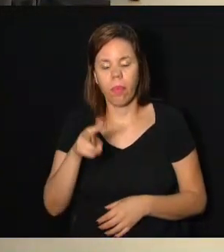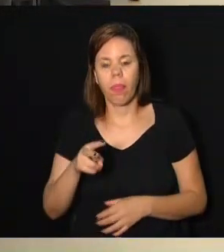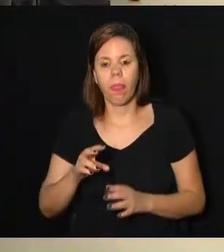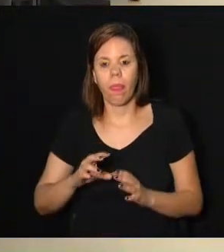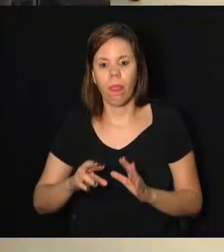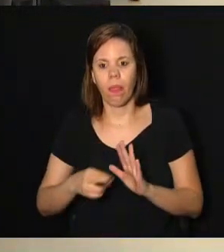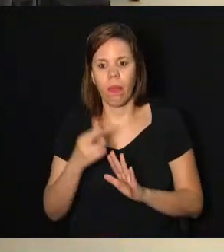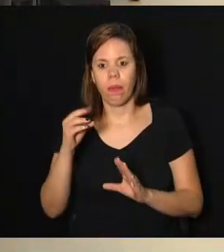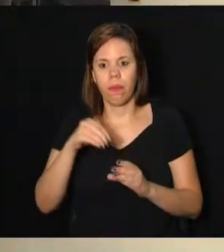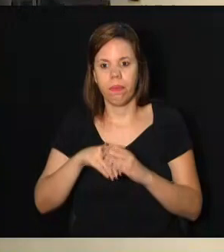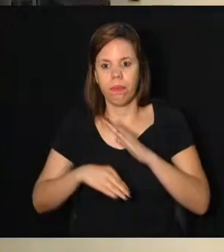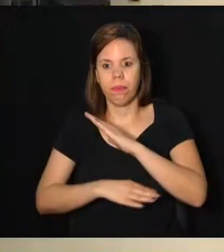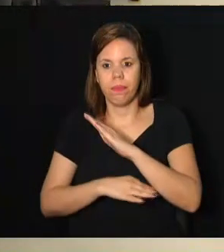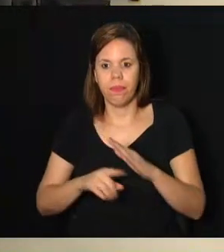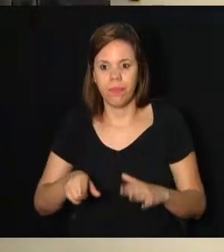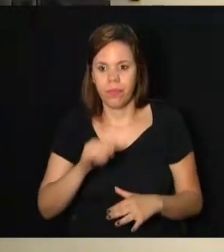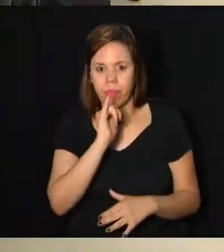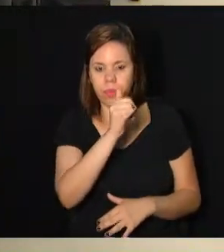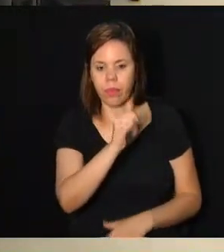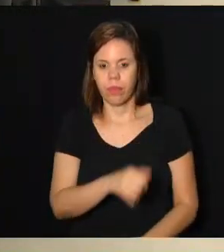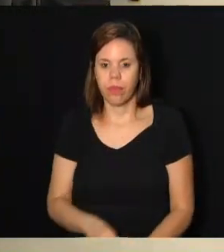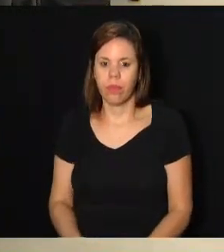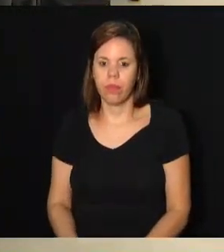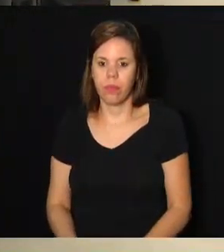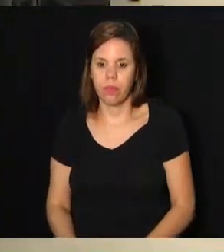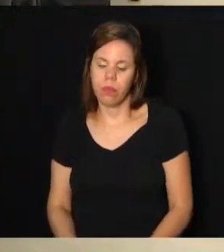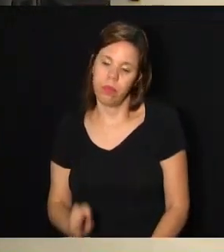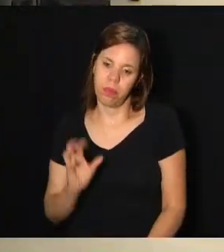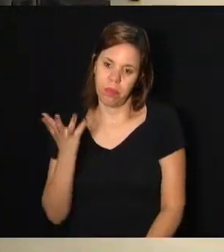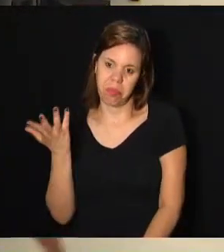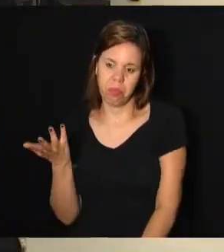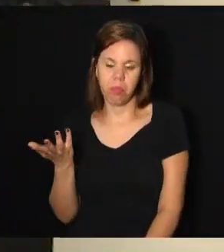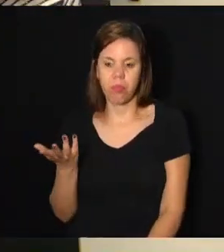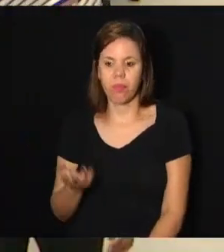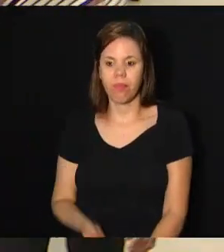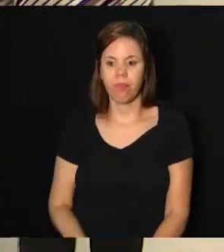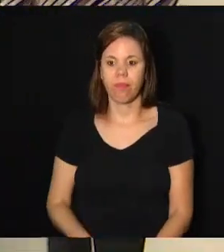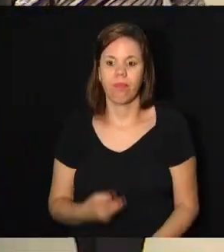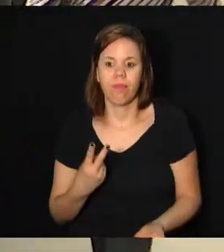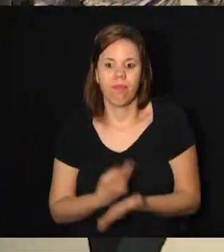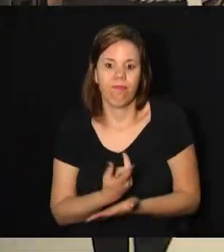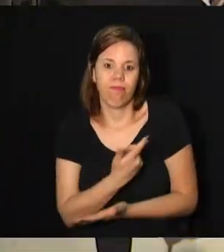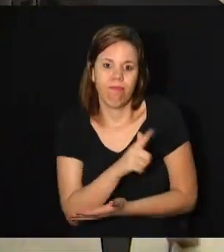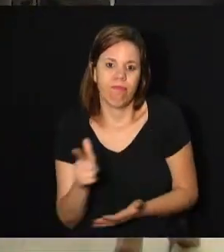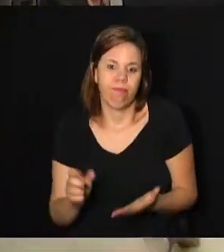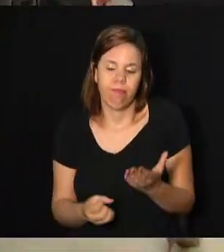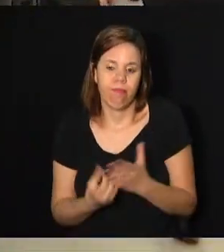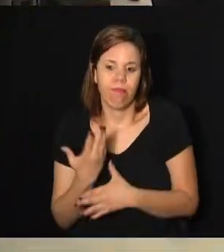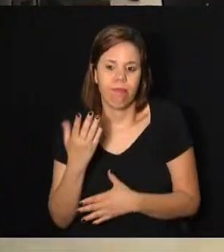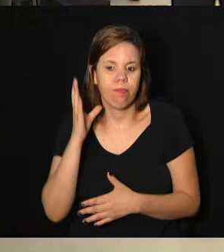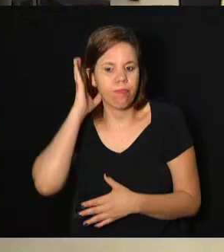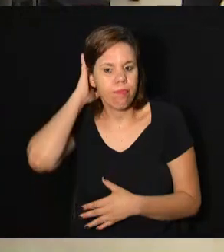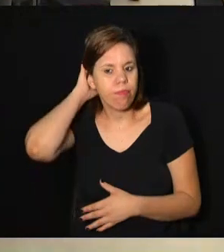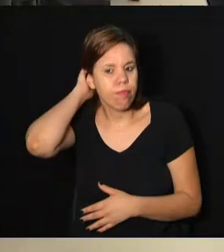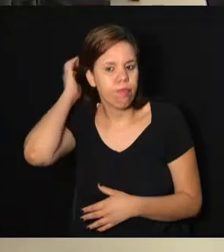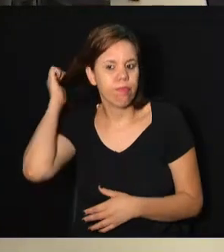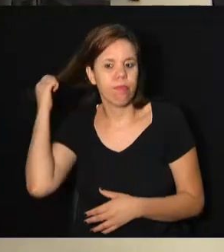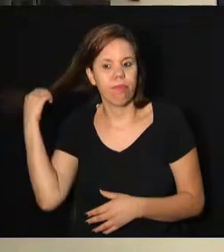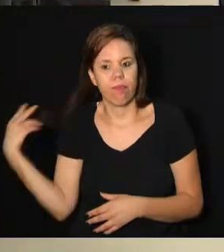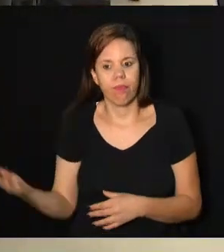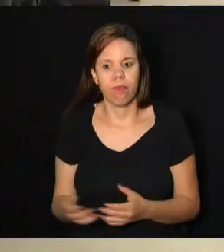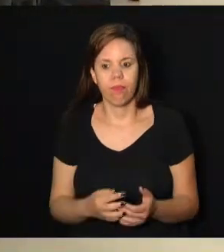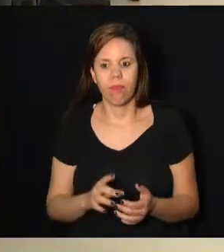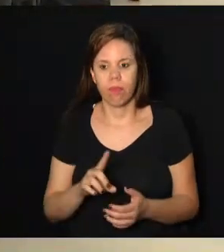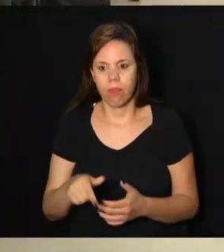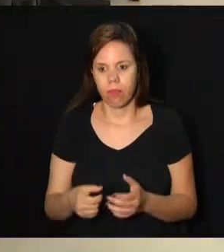casa. Eu sei, mas... Eu só estou te explicando porque... Mas é uma hipótese, né? Não. Mesmo que nunca tenha acontecido, uma hipótese que possa